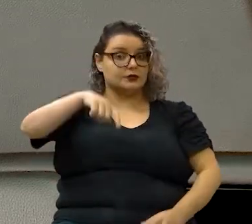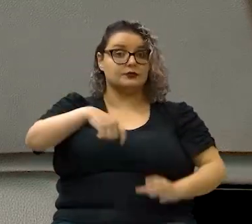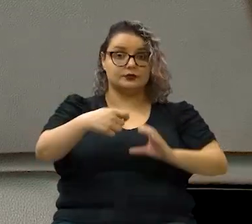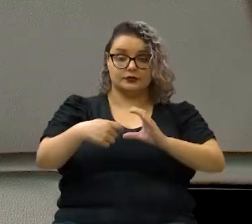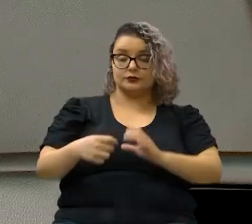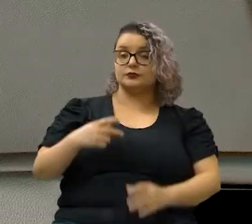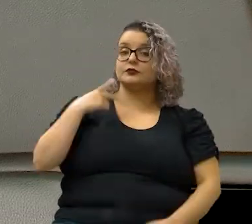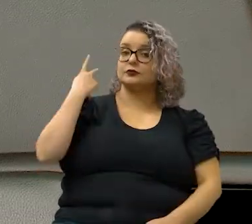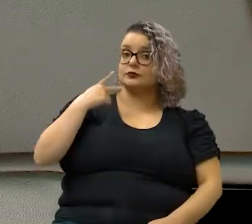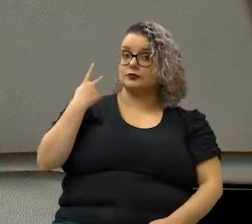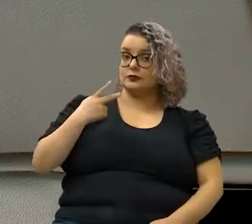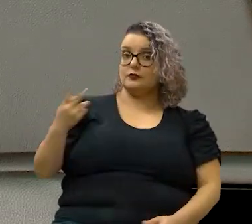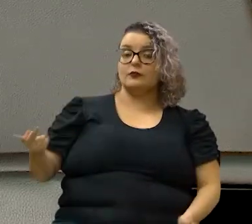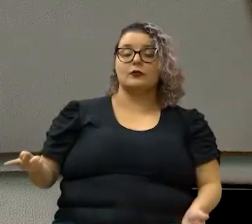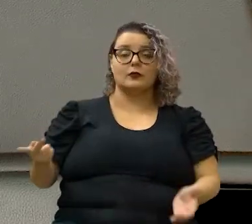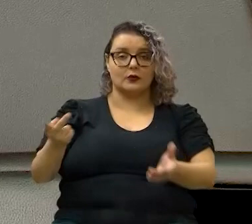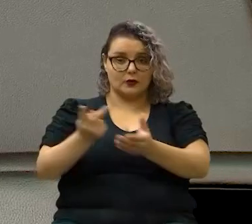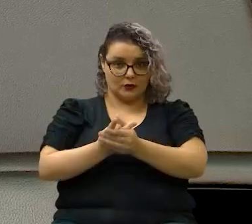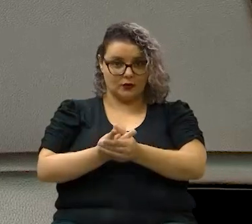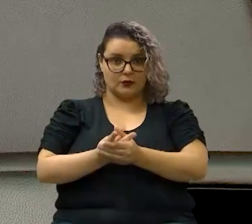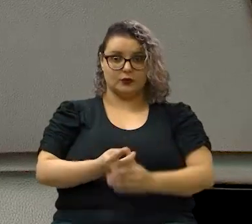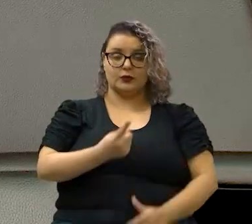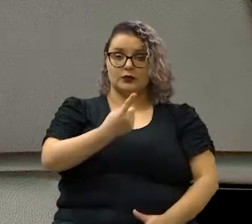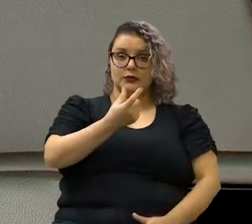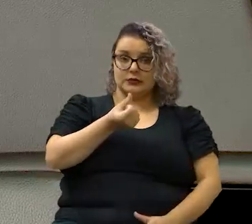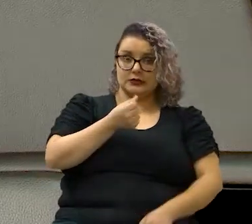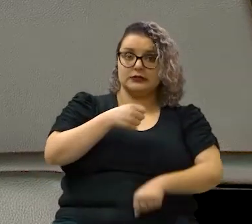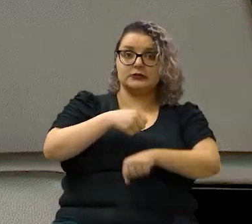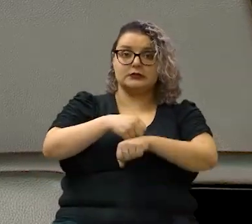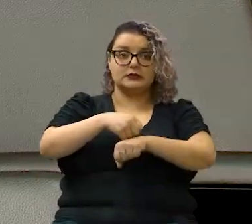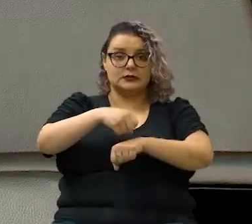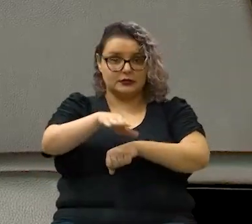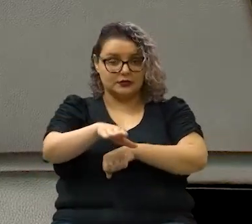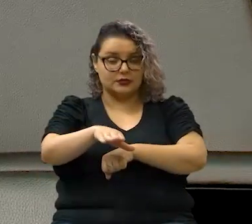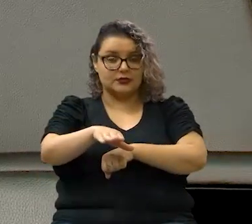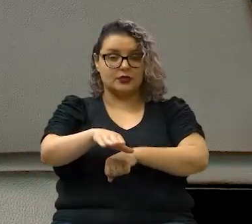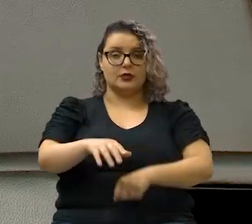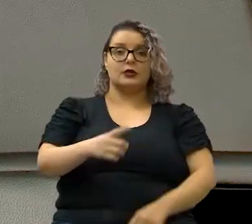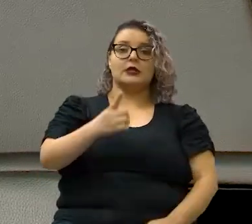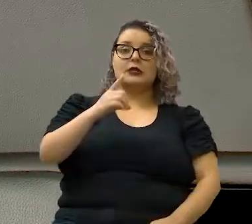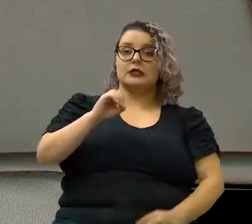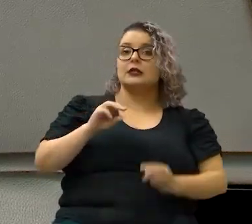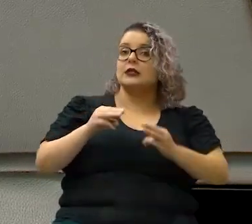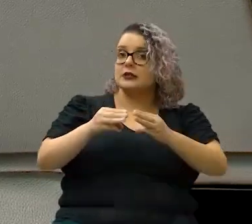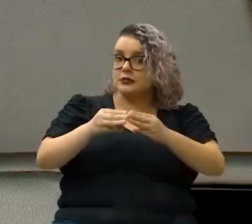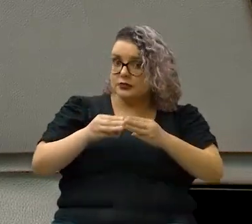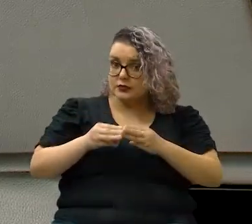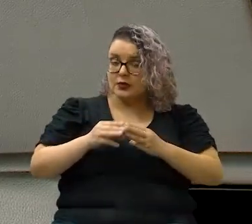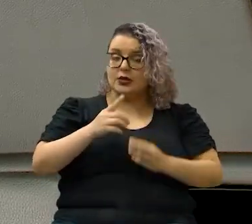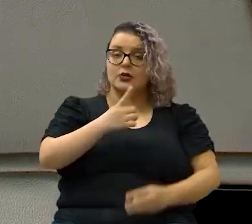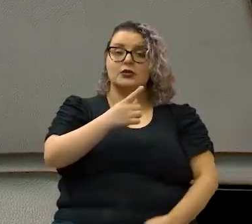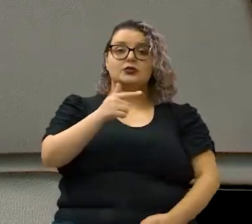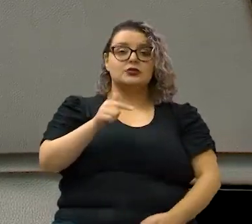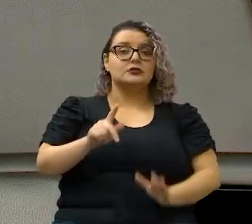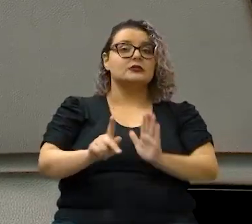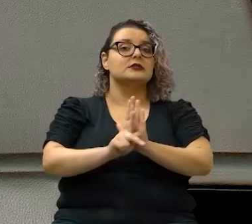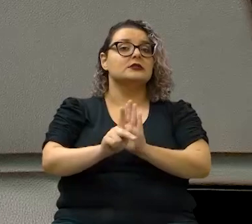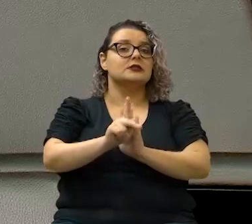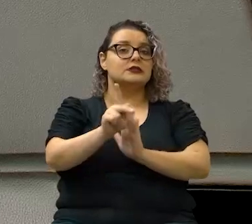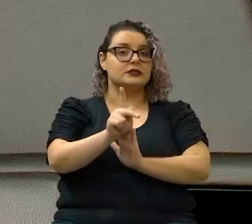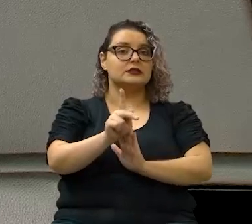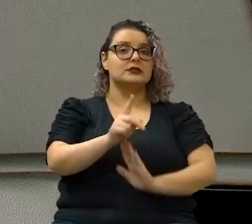desta gravação, o parlamentar protocolou 16 indicações, 10 moções,